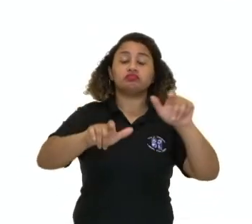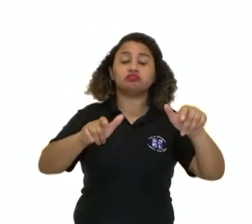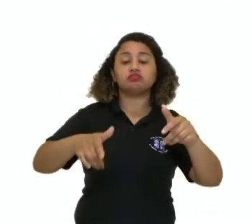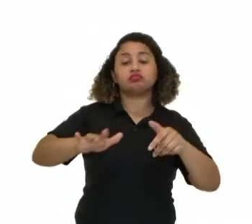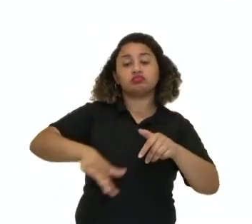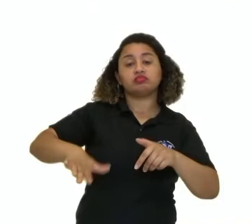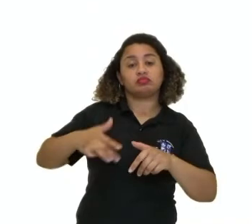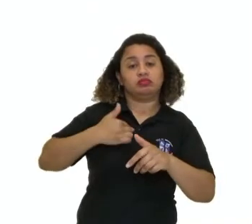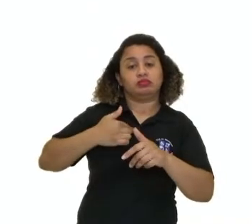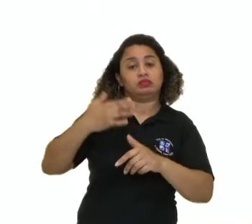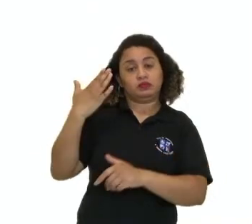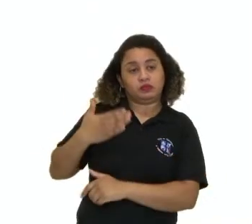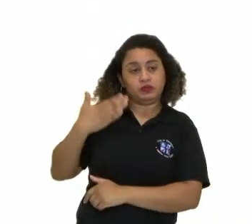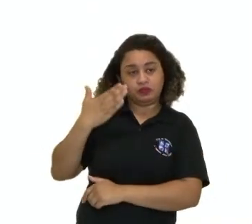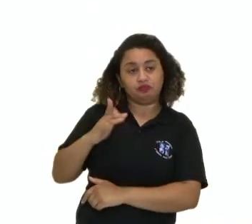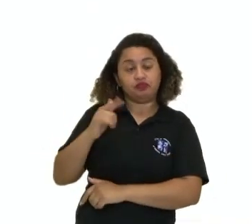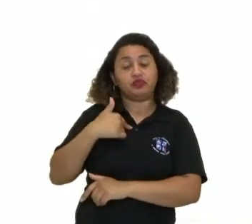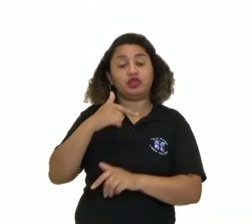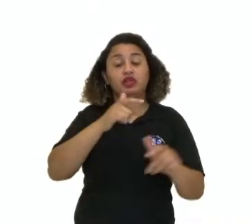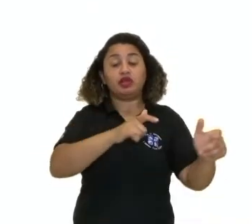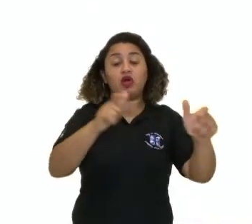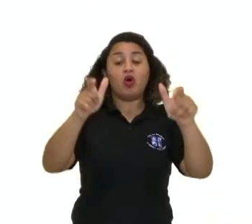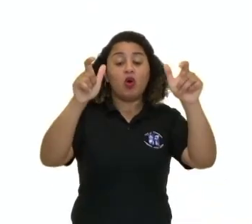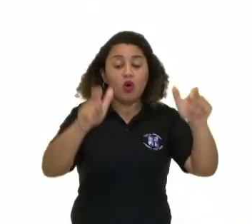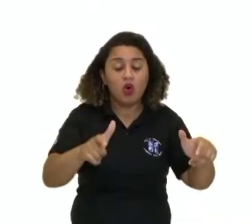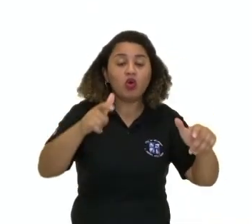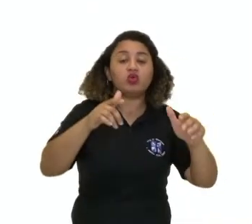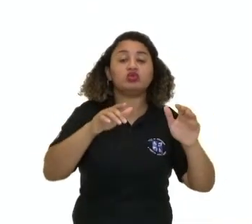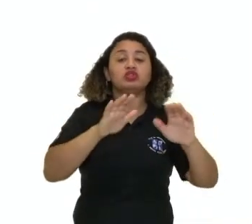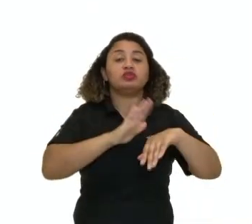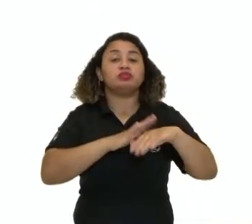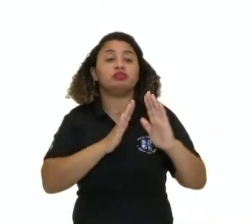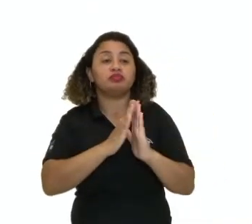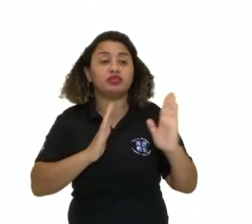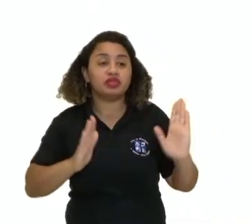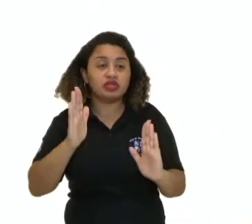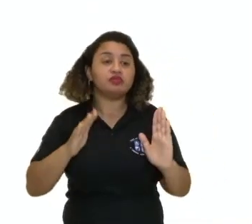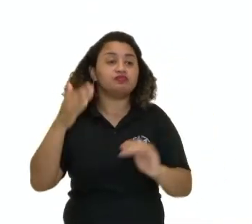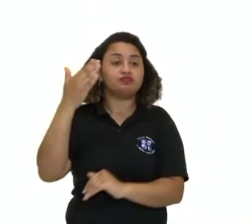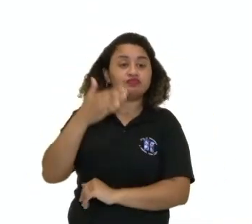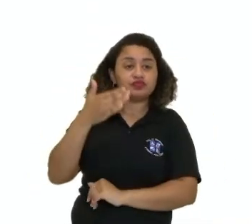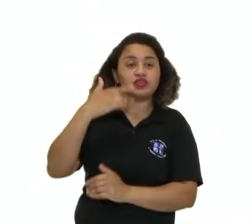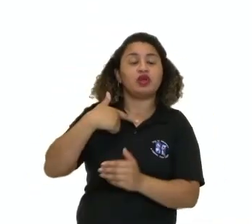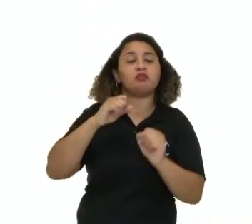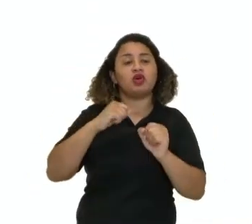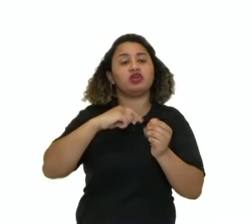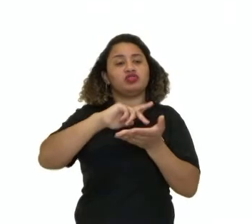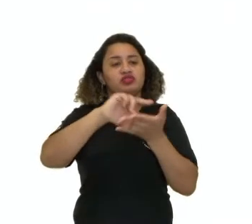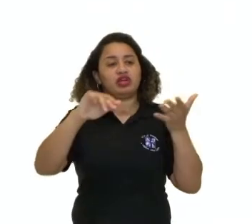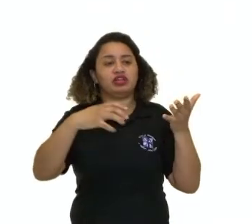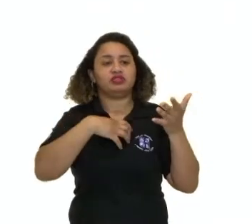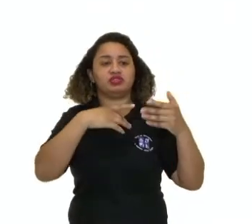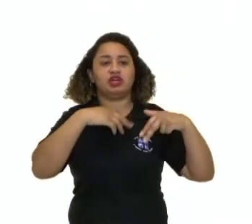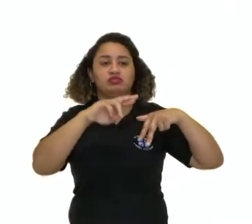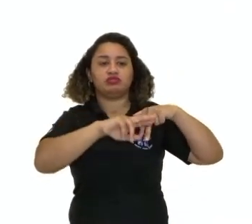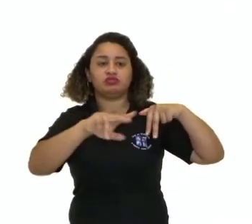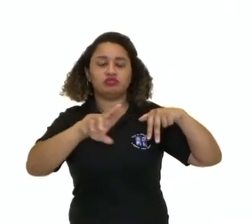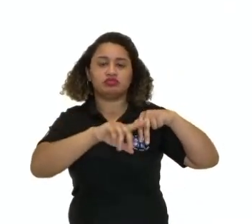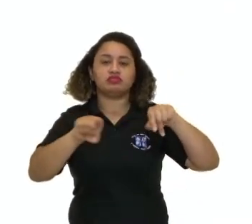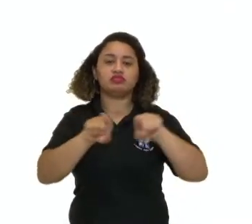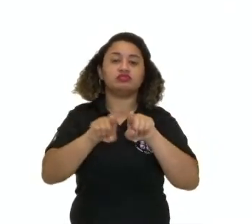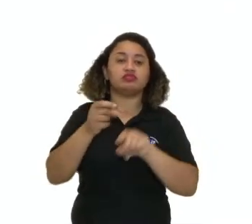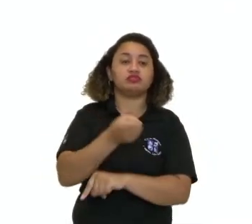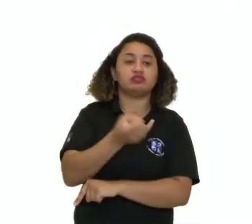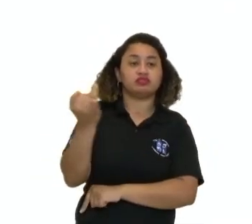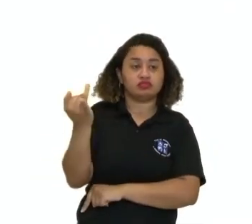discurso situando-os no espaço no tempo ou no próprio discurso ele se apresenta em formas variáveis gênero e número e